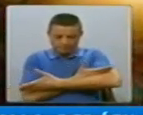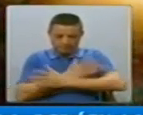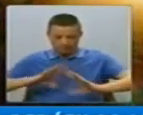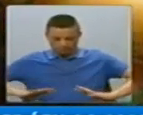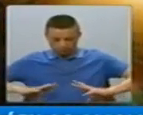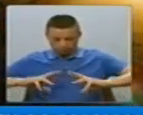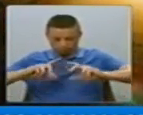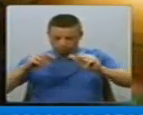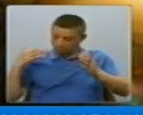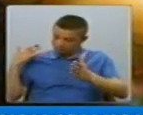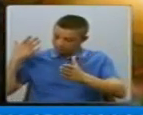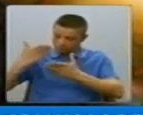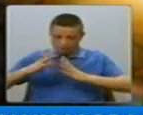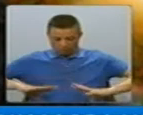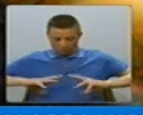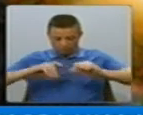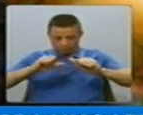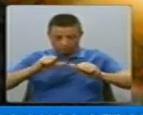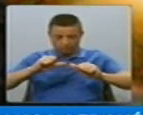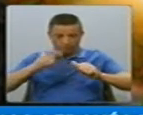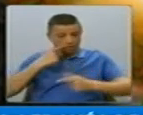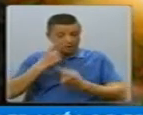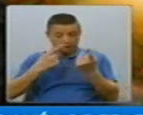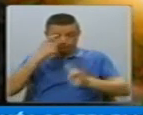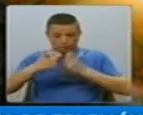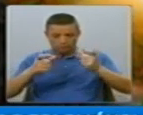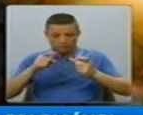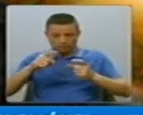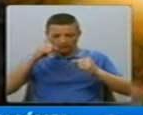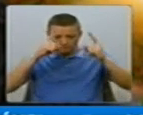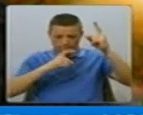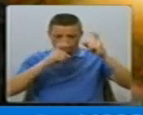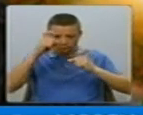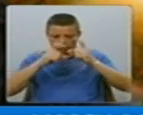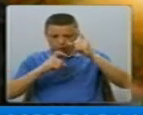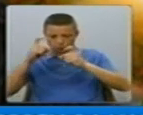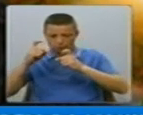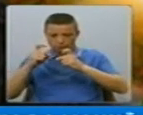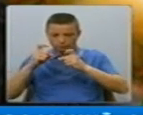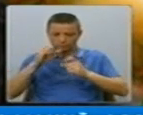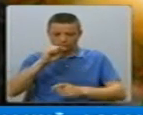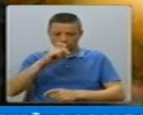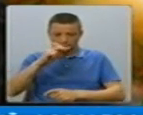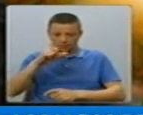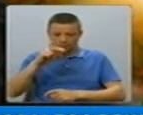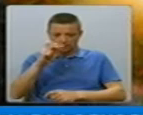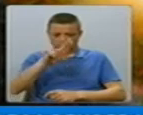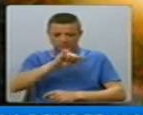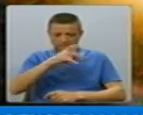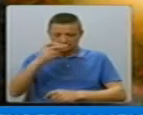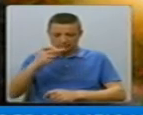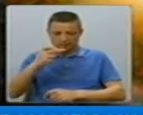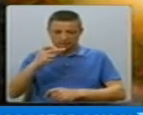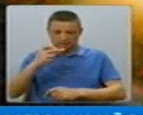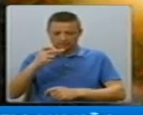do tempo. E o que os cientistas fizeram foi, olha, nós temos aqui uma fotografia de uma galáxia e esta luz